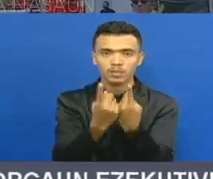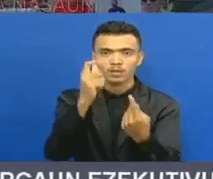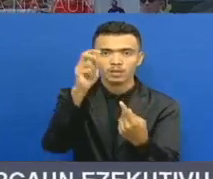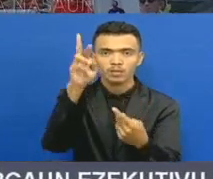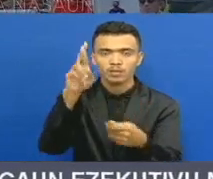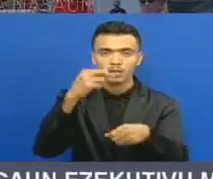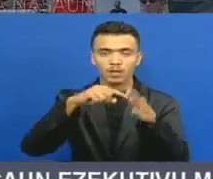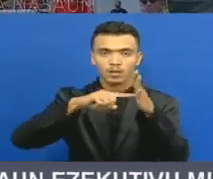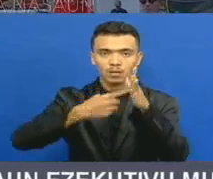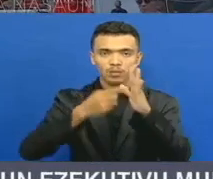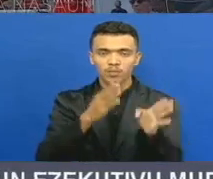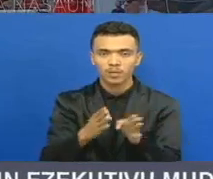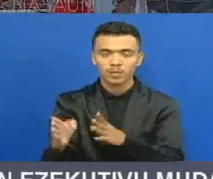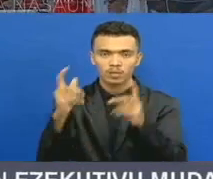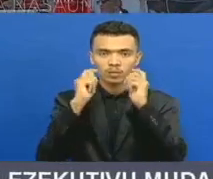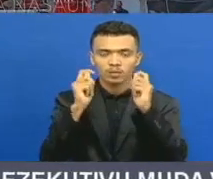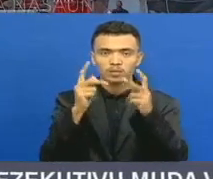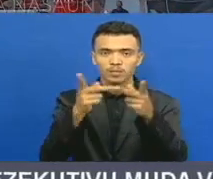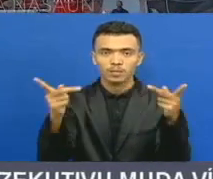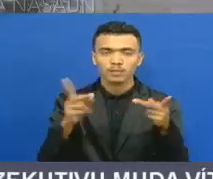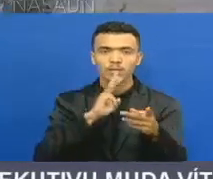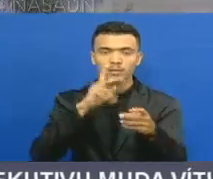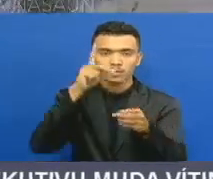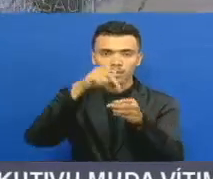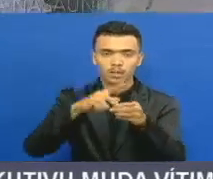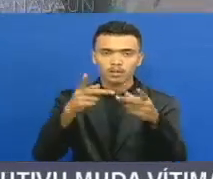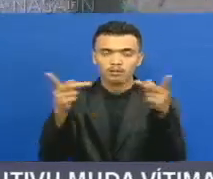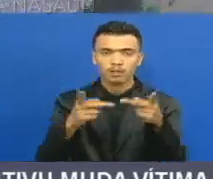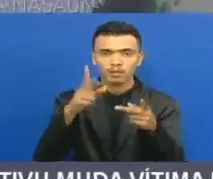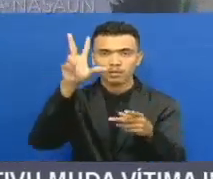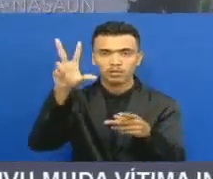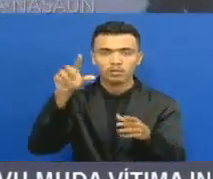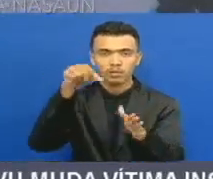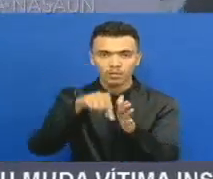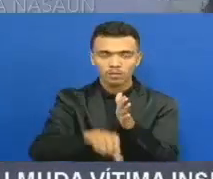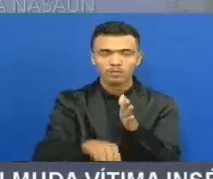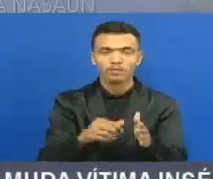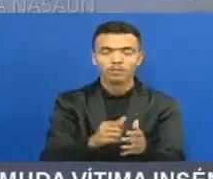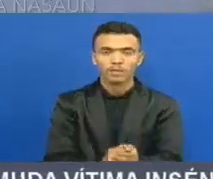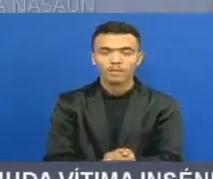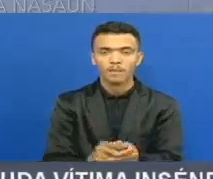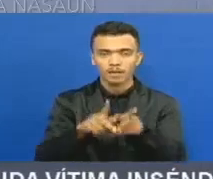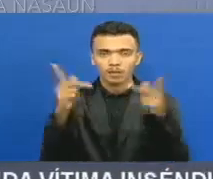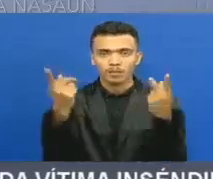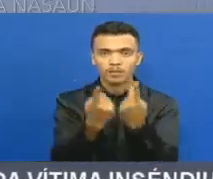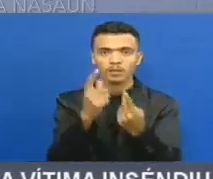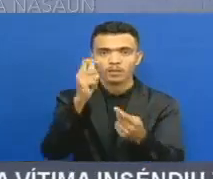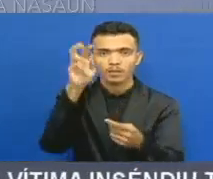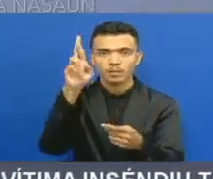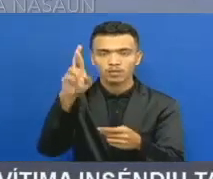halona preparativo bateste minamatan tolu nebe companhia fura iha Costa Sul. Além de ne, Companhia Timor